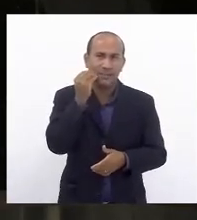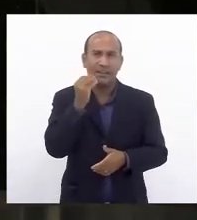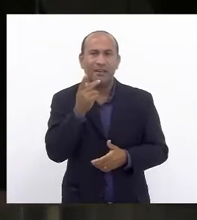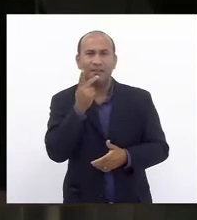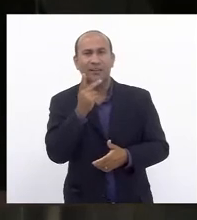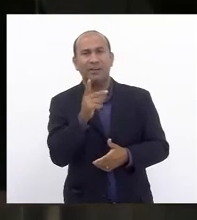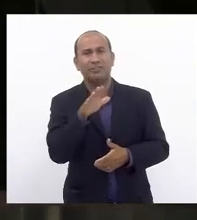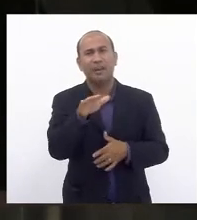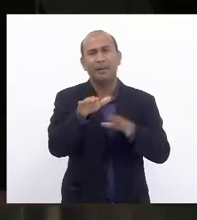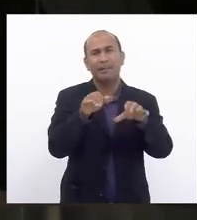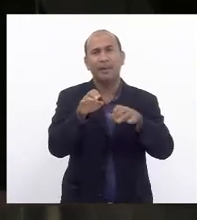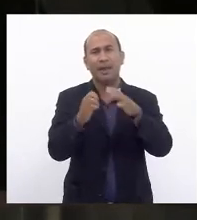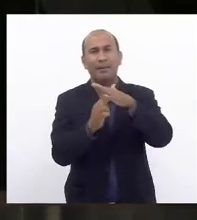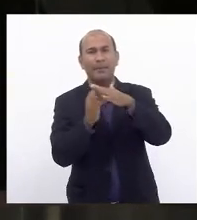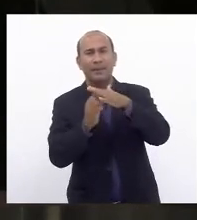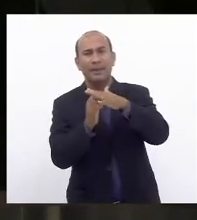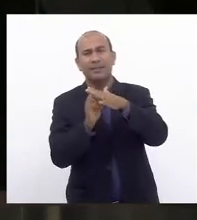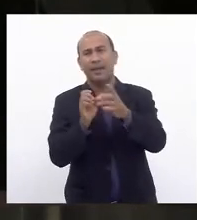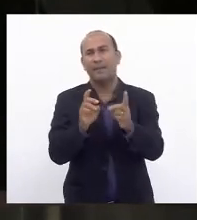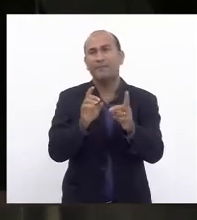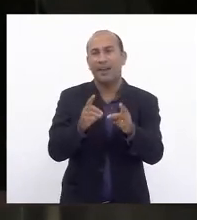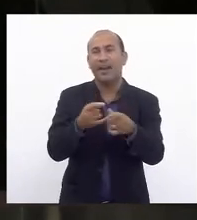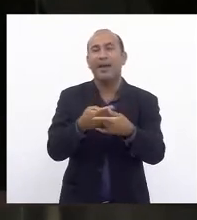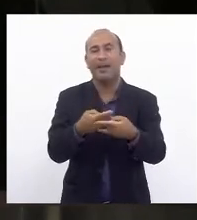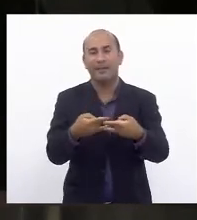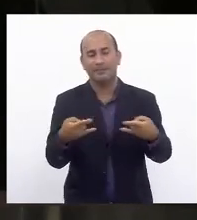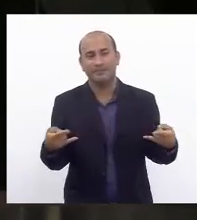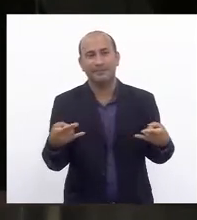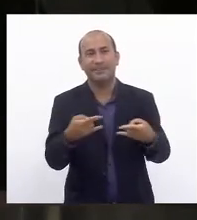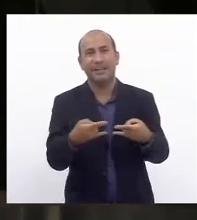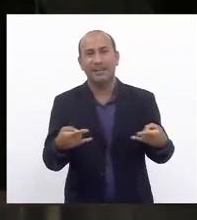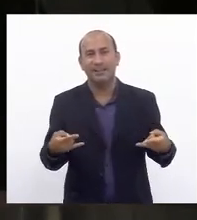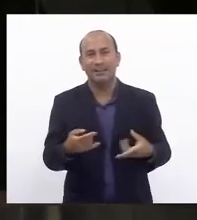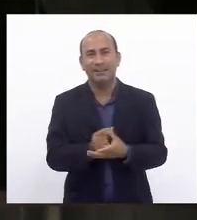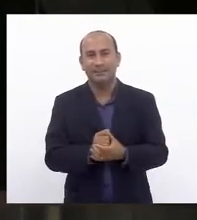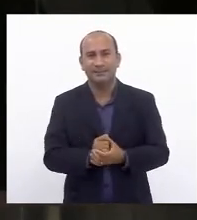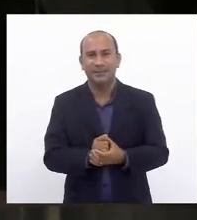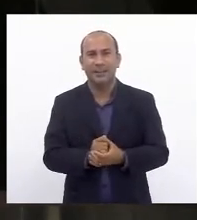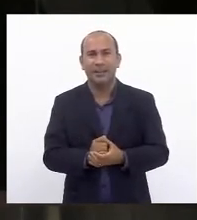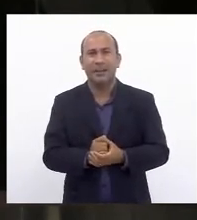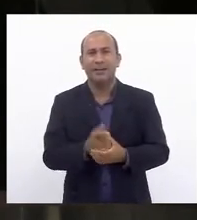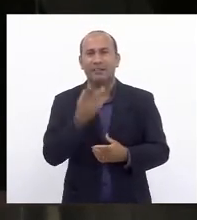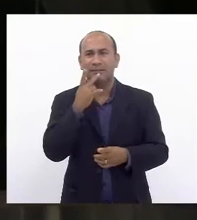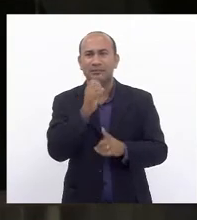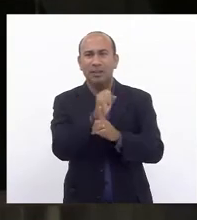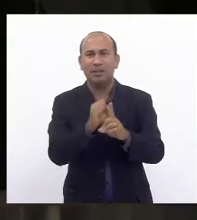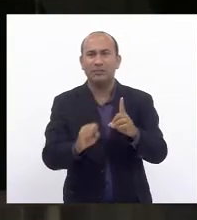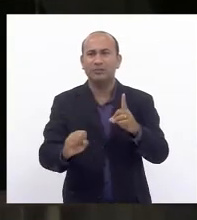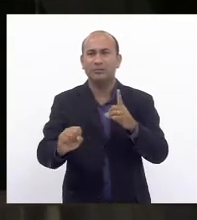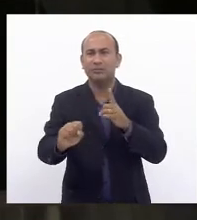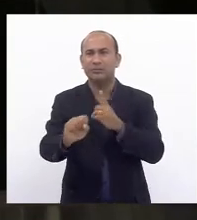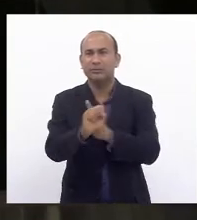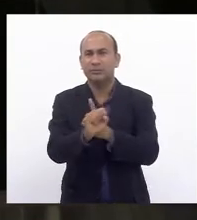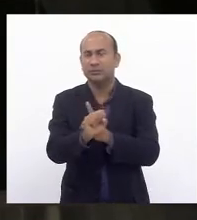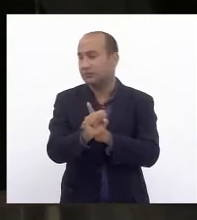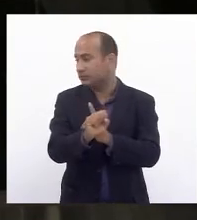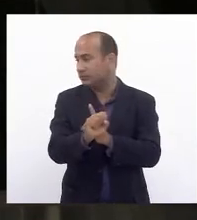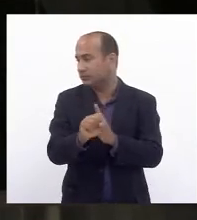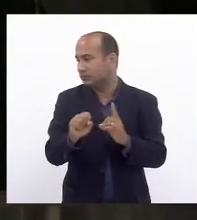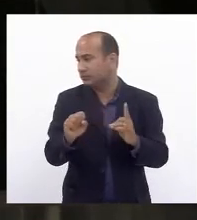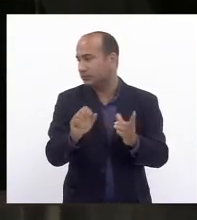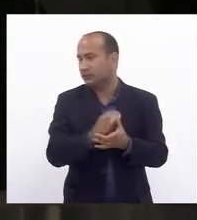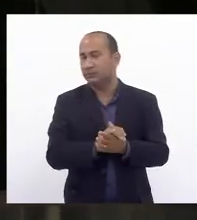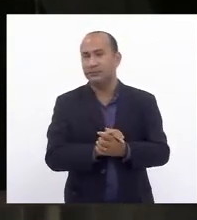as empresas que vendem absorvente e elas lucrarem a partir de uma publicidade social colocando uma